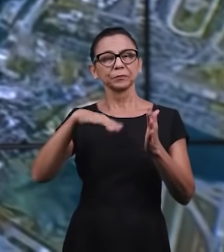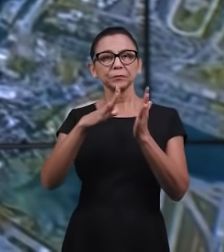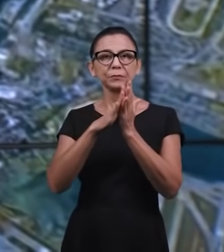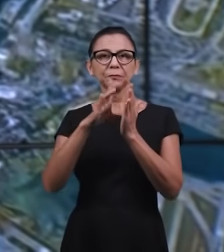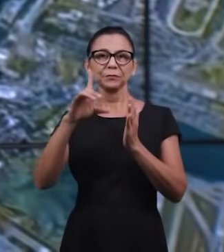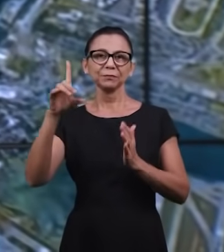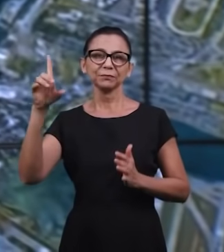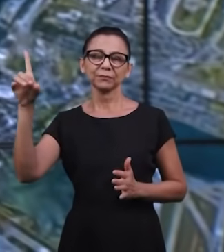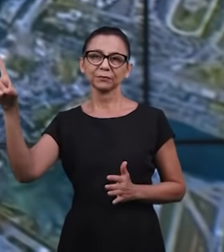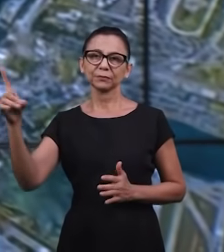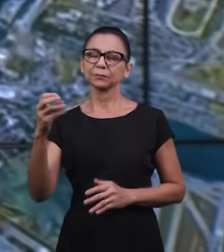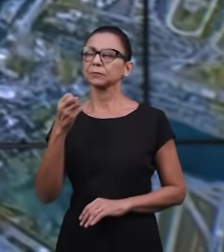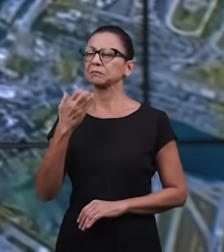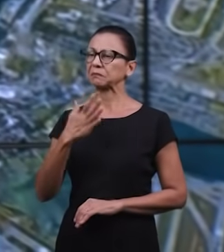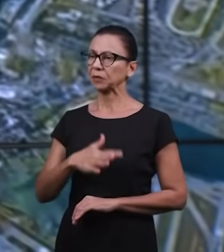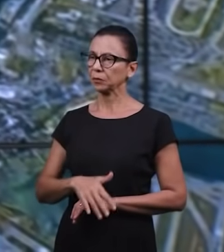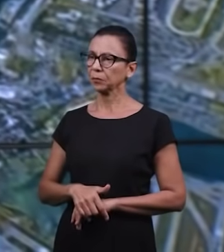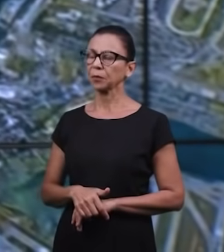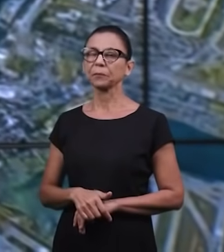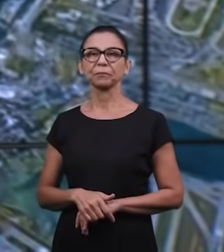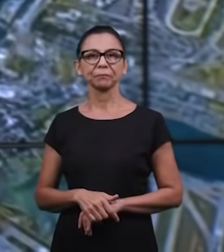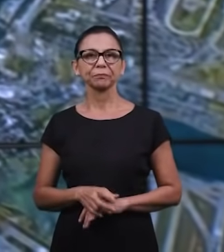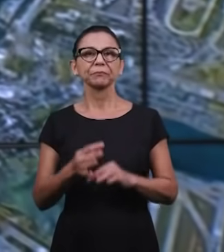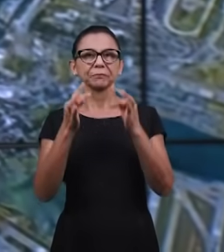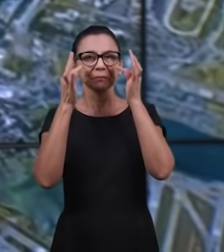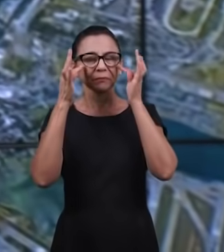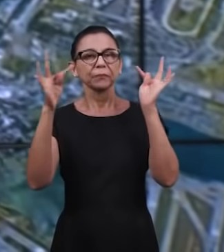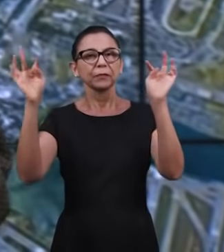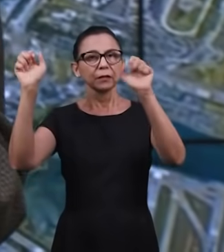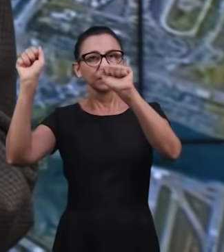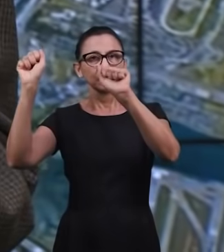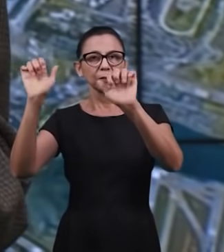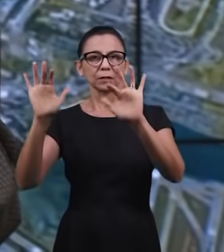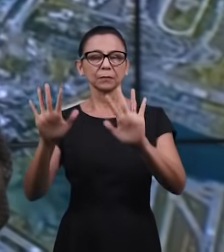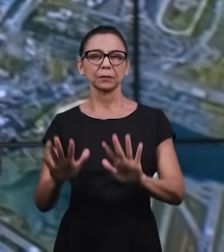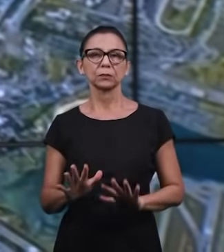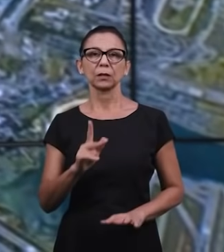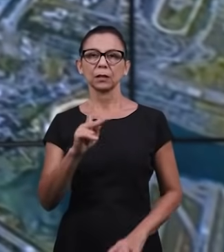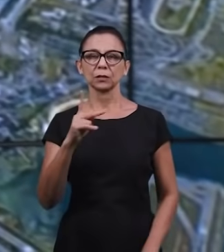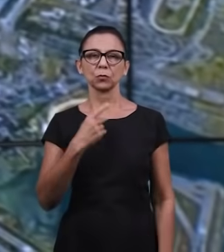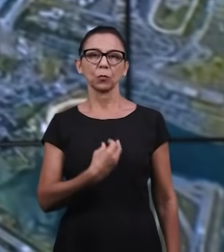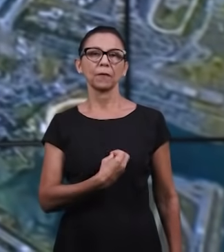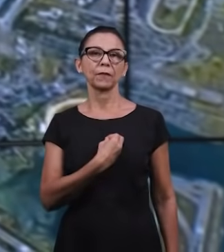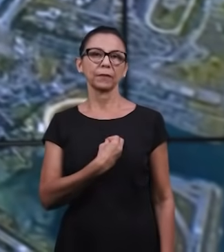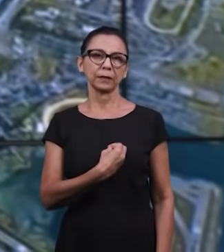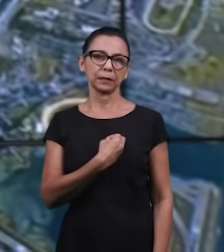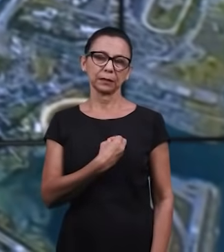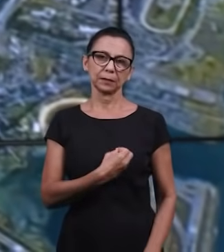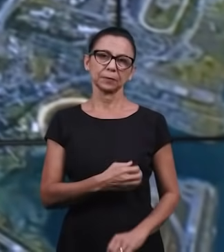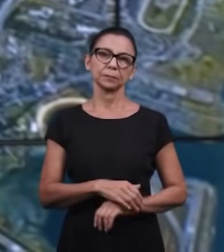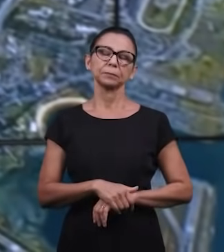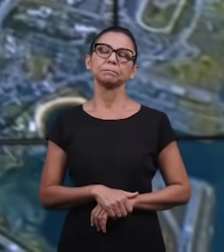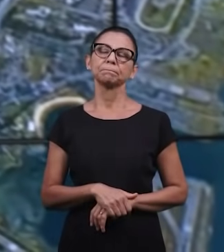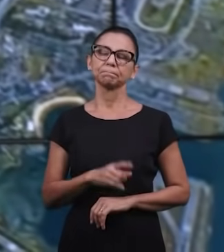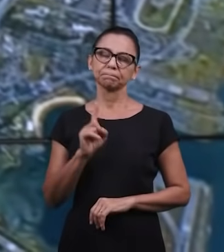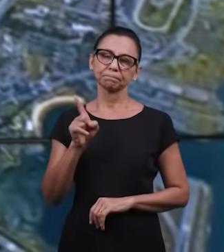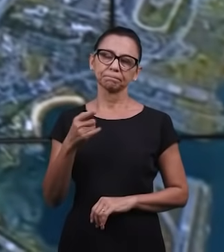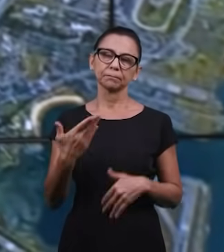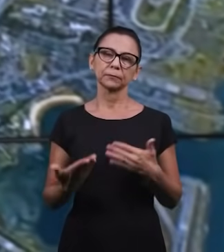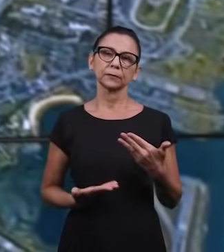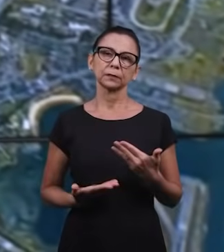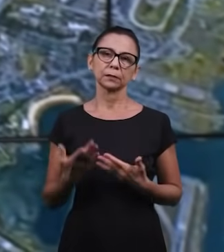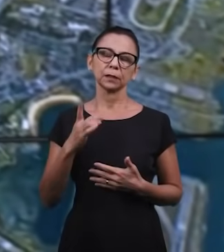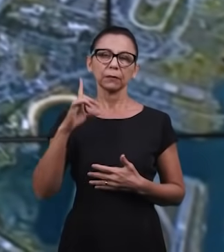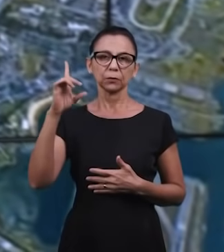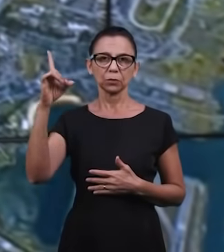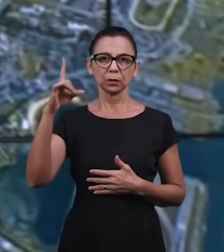do Senhor. Muito boa, muito bom esse seu testemunho. Que Deus abençoe a sua vida e a sua condição de um servo